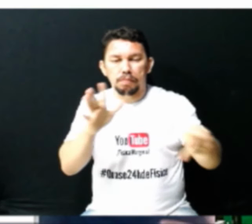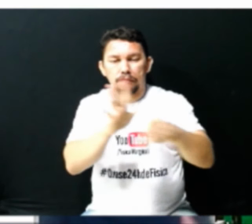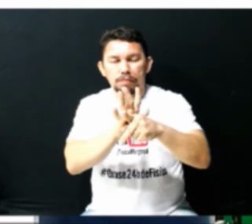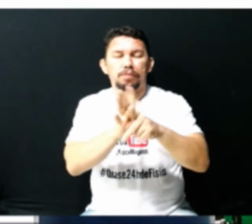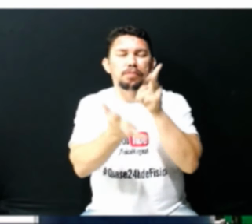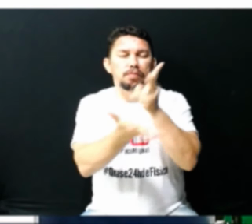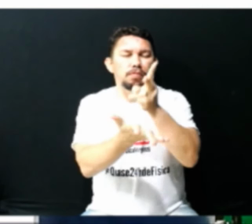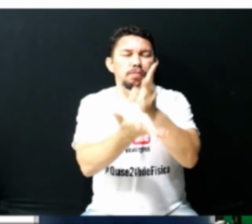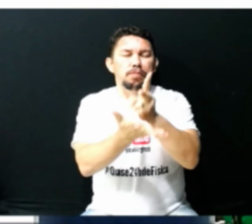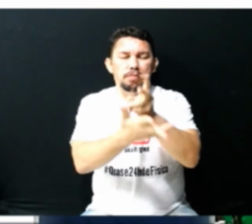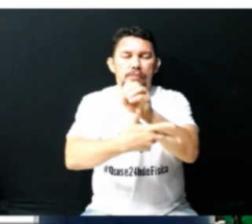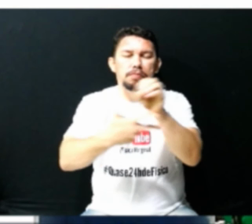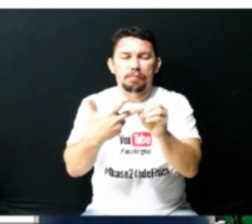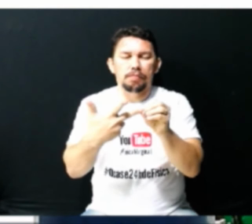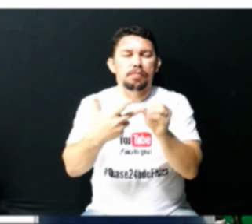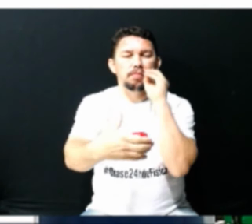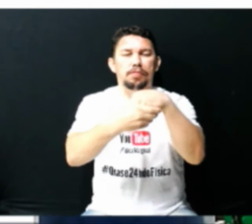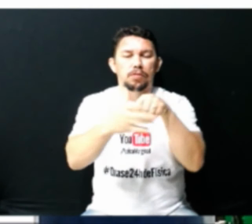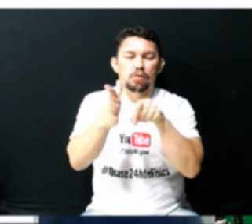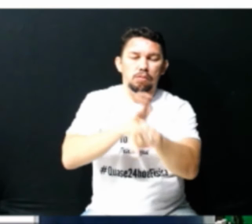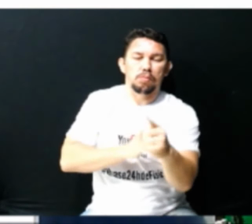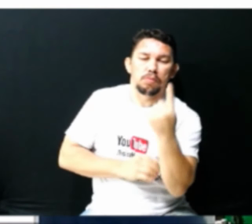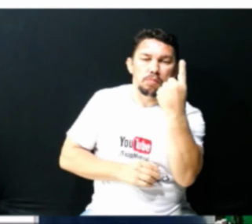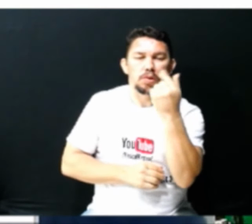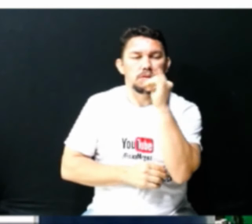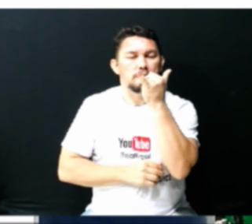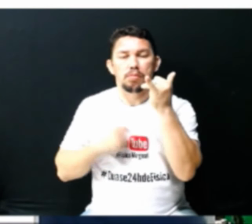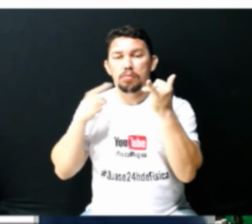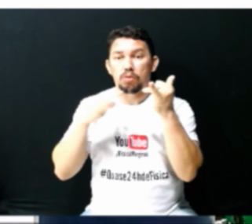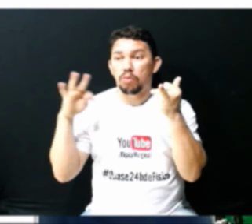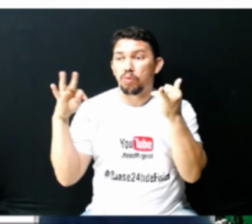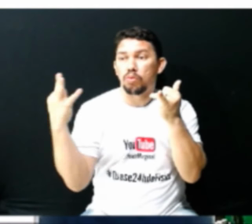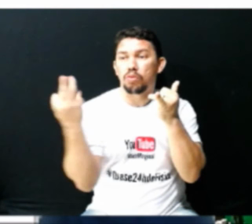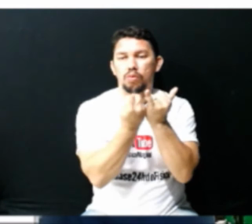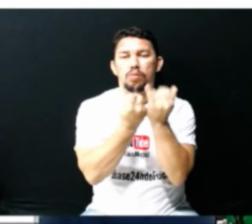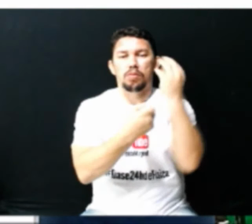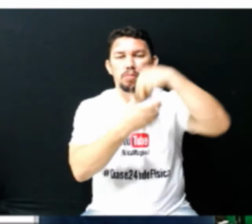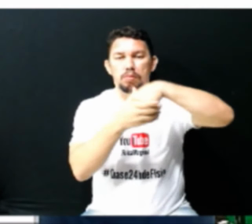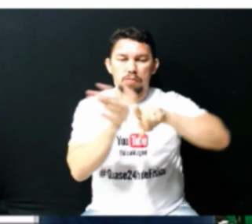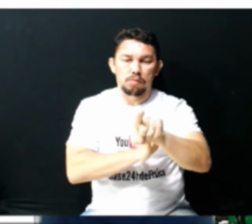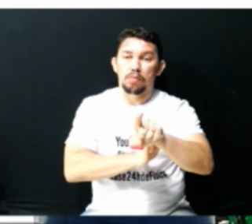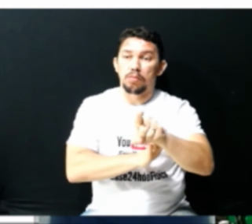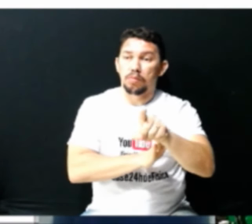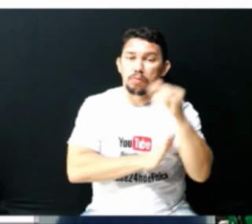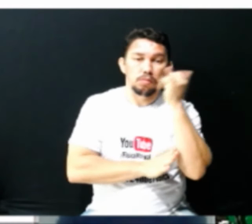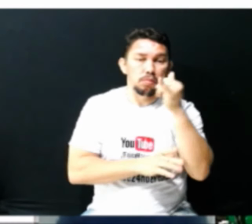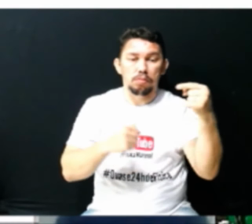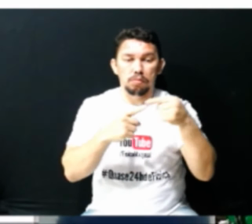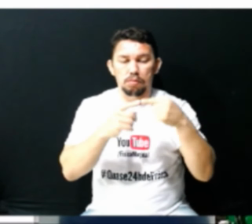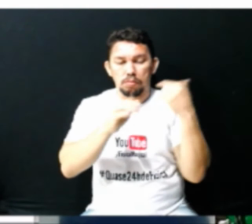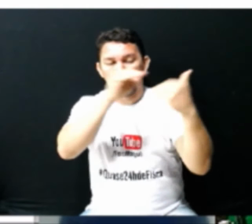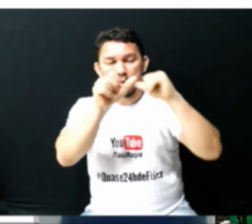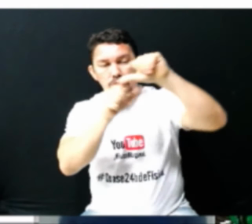a prova do Enem tem pelo menos uma questão de eletricidade. Quase toda não, toda tem uma. Só que esse grau de complexidade também veio aumentando. Por